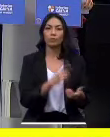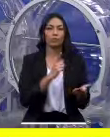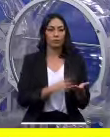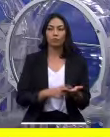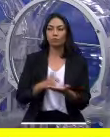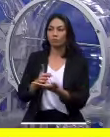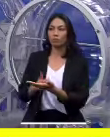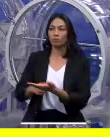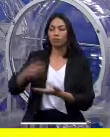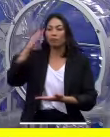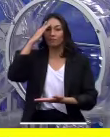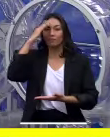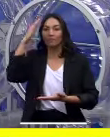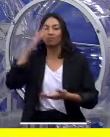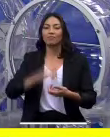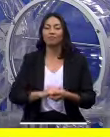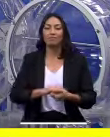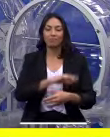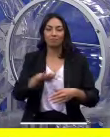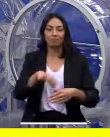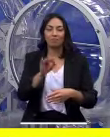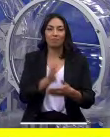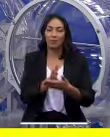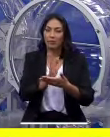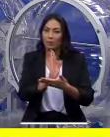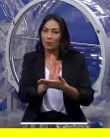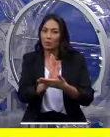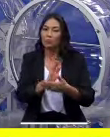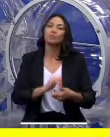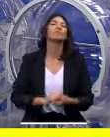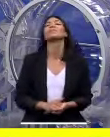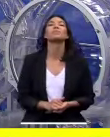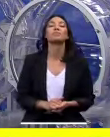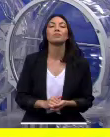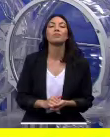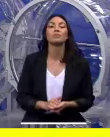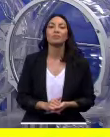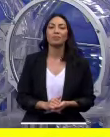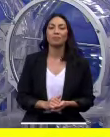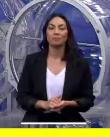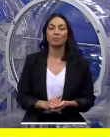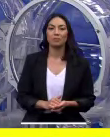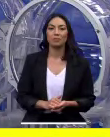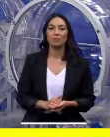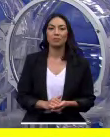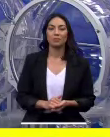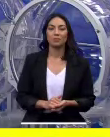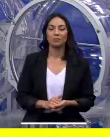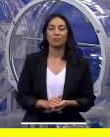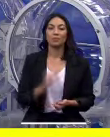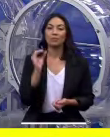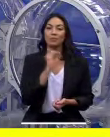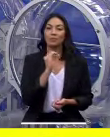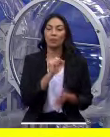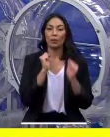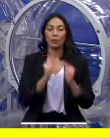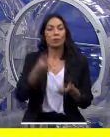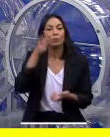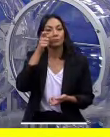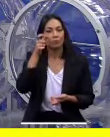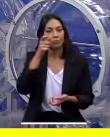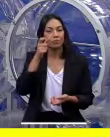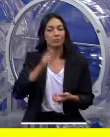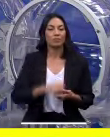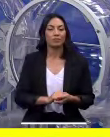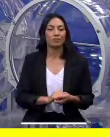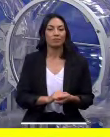Muito obrigada. Sorteio da Time Mania realizado e confirmado pelas nossas auditoras aqui presentes. Daqui a pouco você pode acompanhar todos